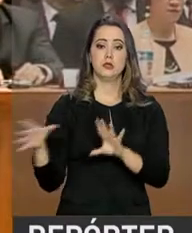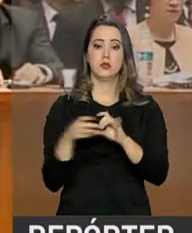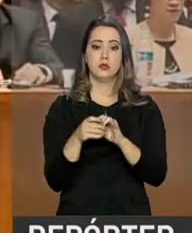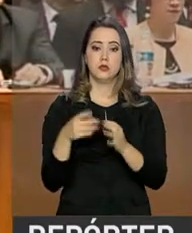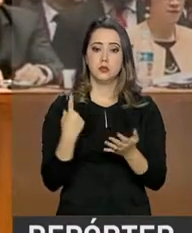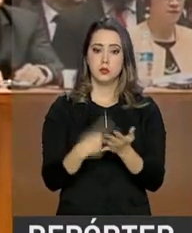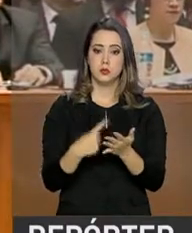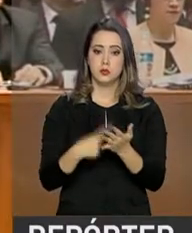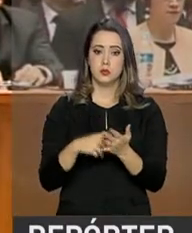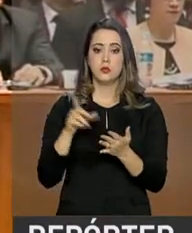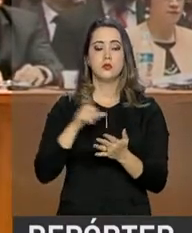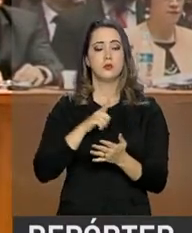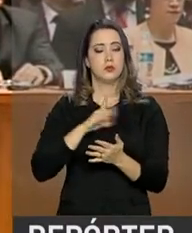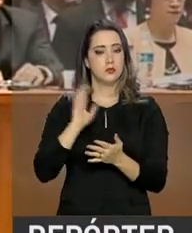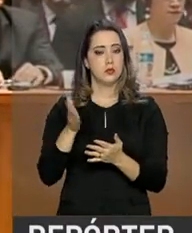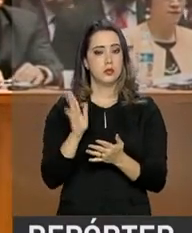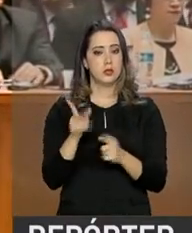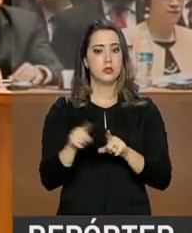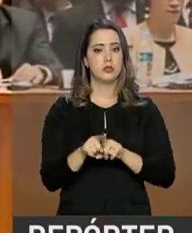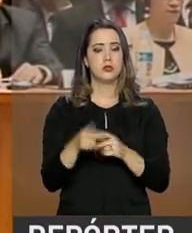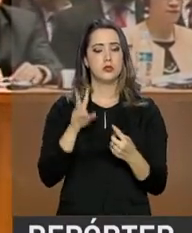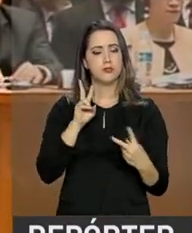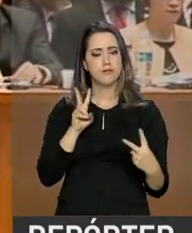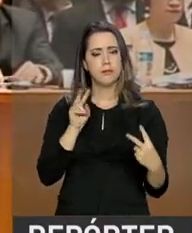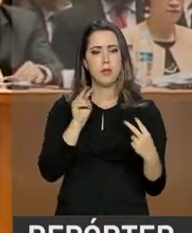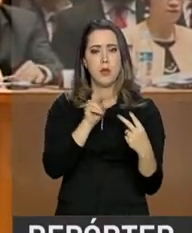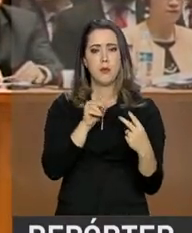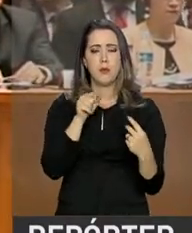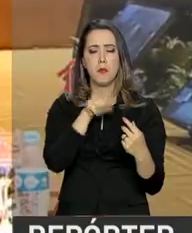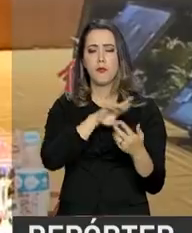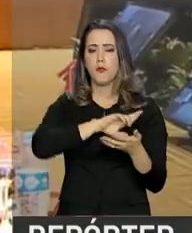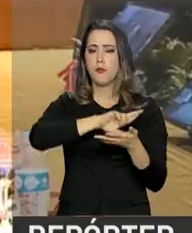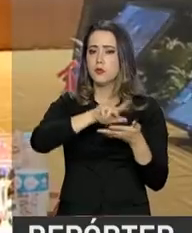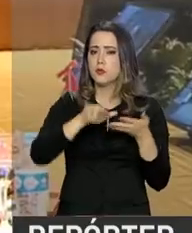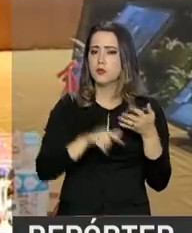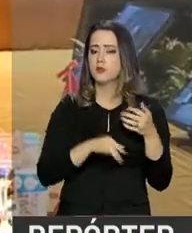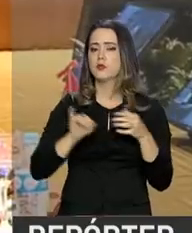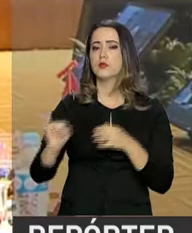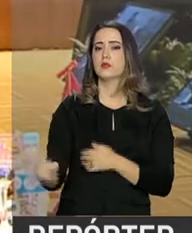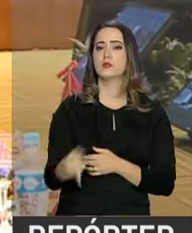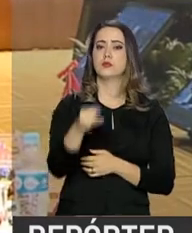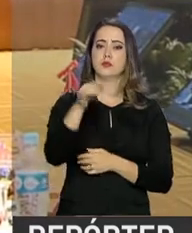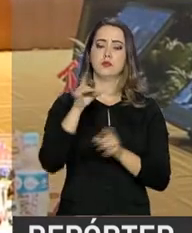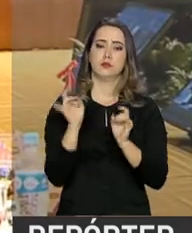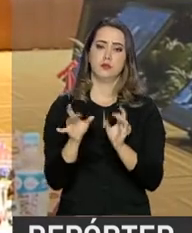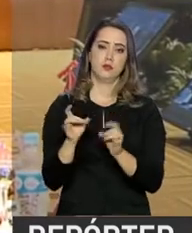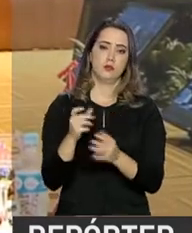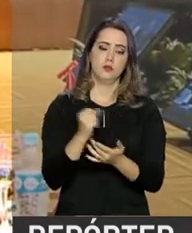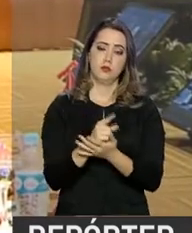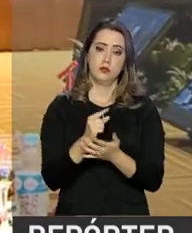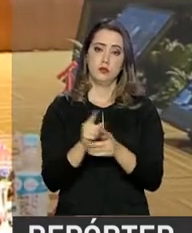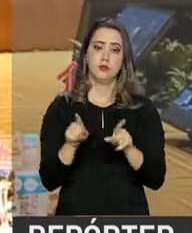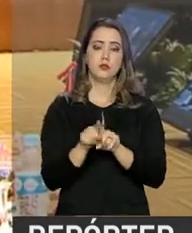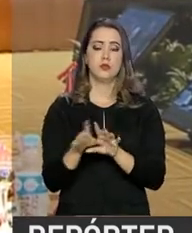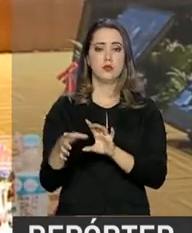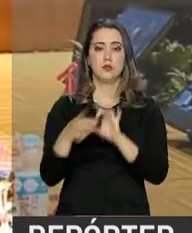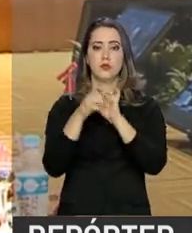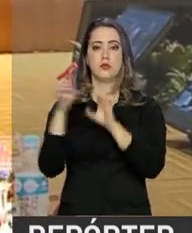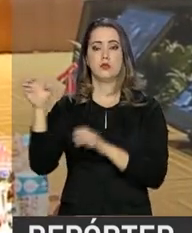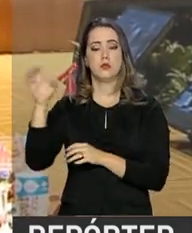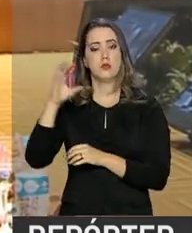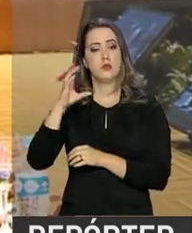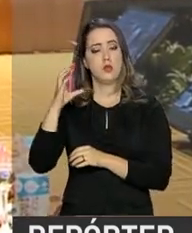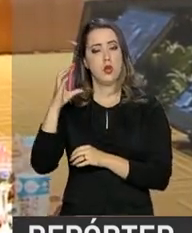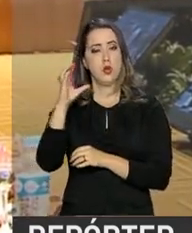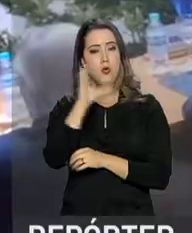acordos já existentes e identificando oportunidades de negócios o mercosul também está em negociação com o canadá coréia do sul